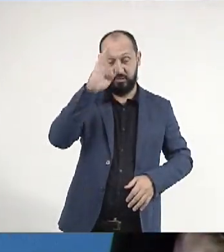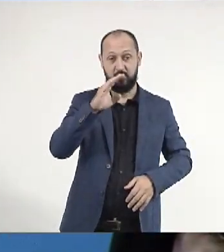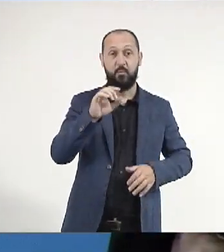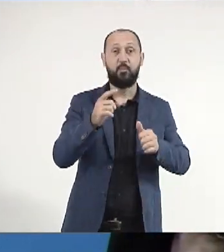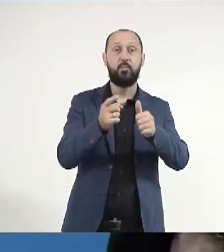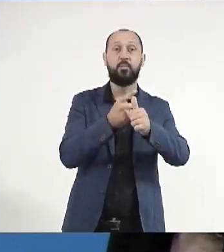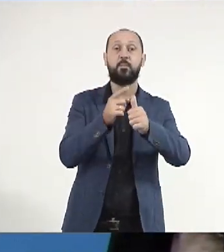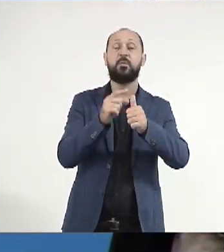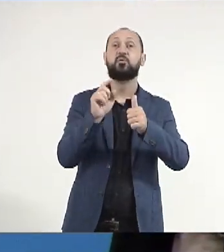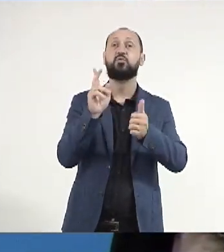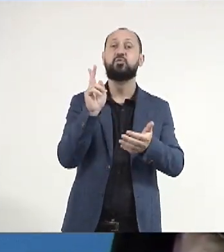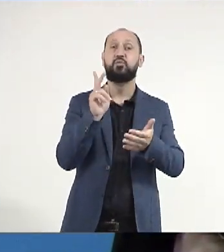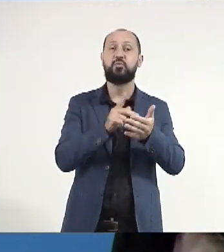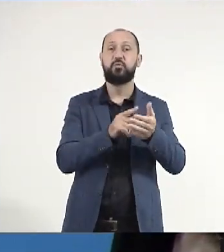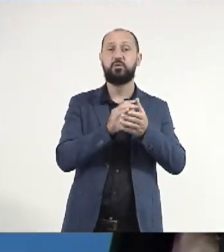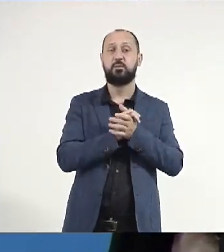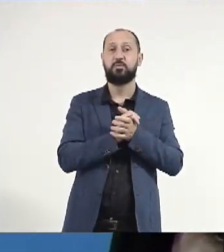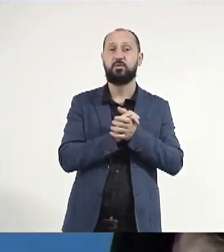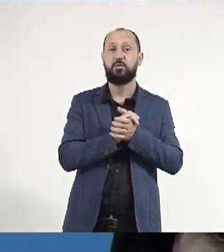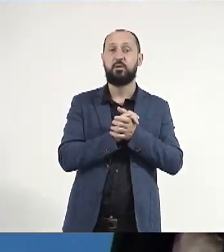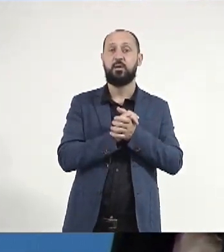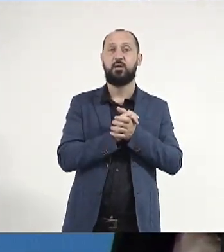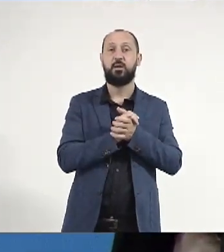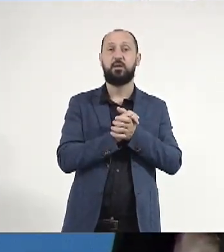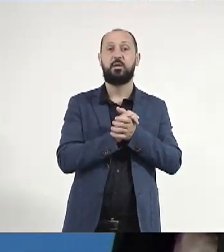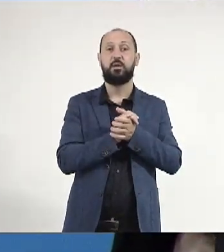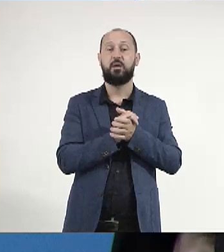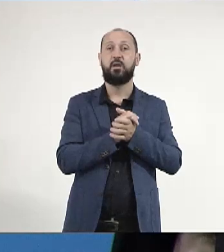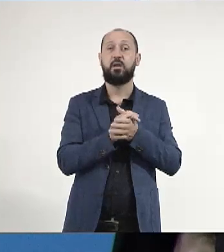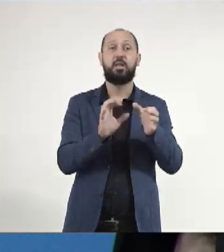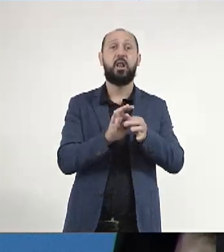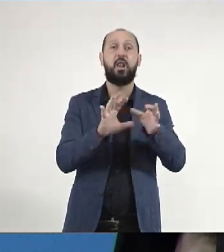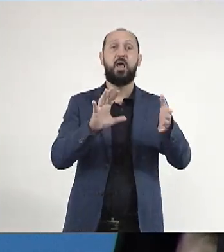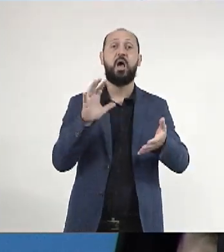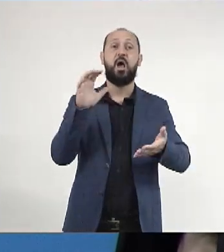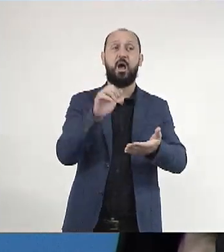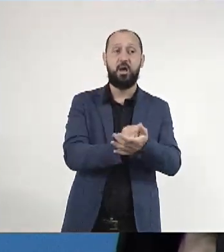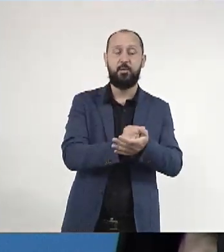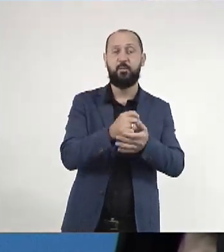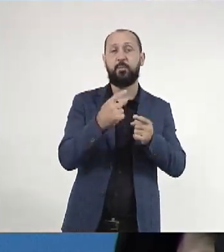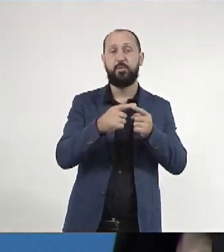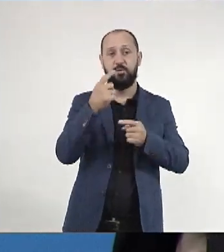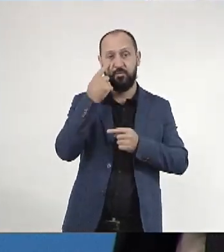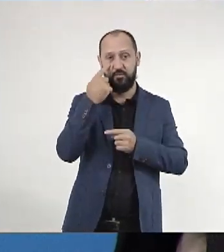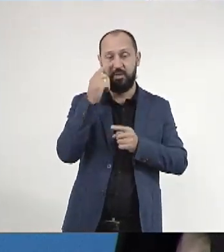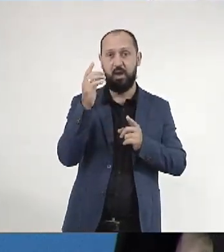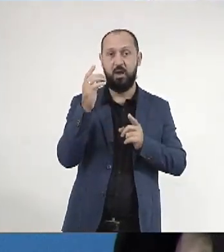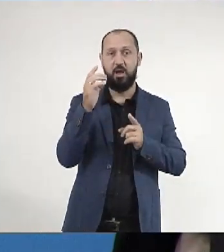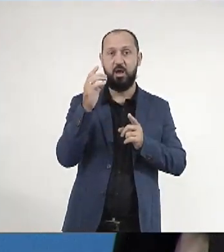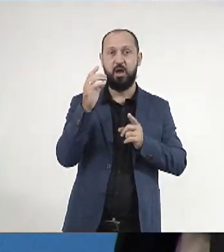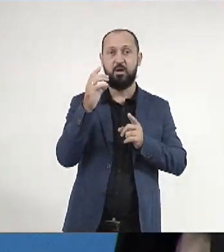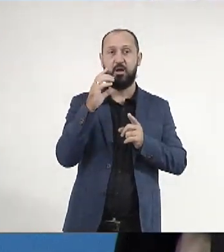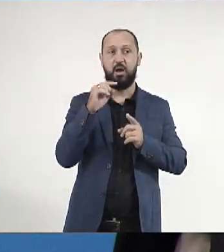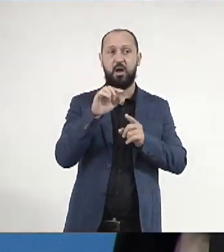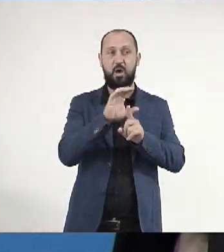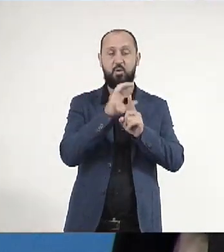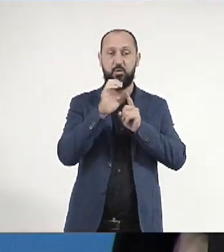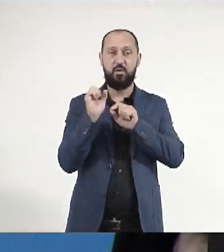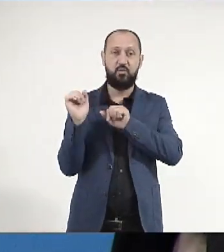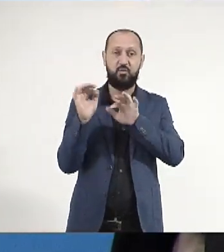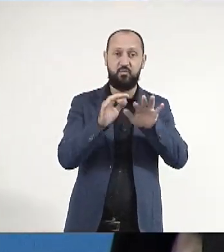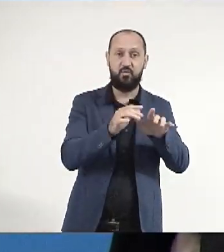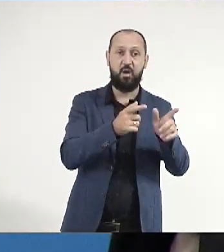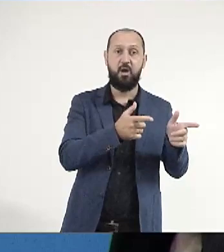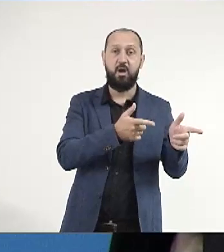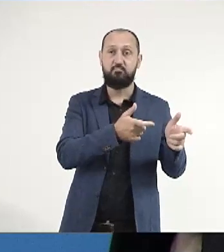Primeiro, que ela, na verdade, ela está legitimando as invasões, porque vem a comunidade e invade com